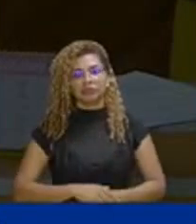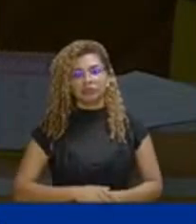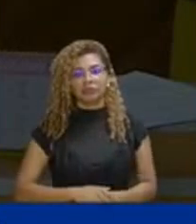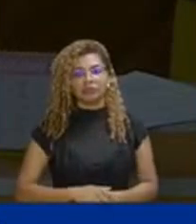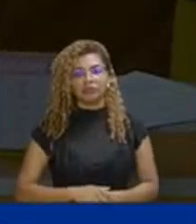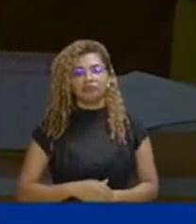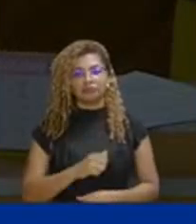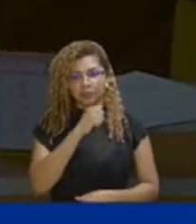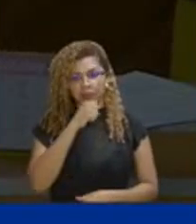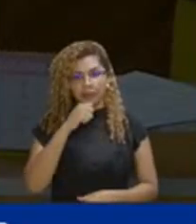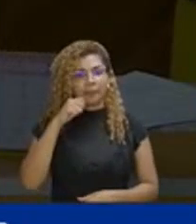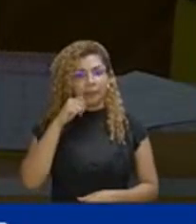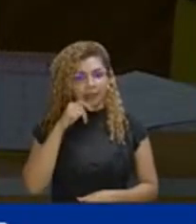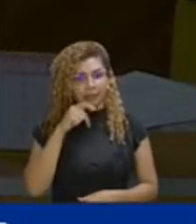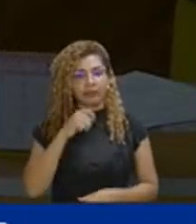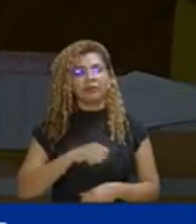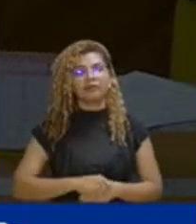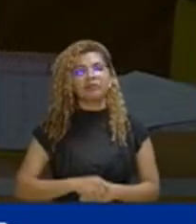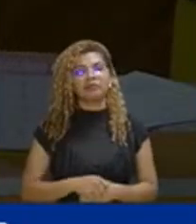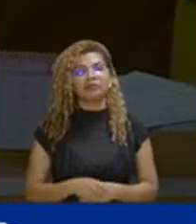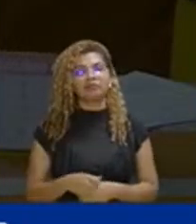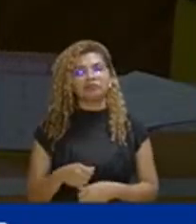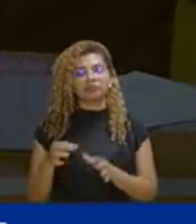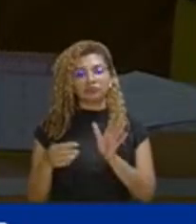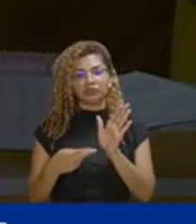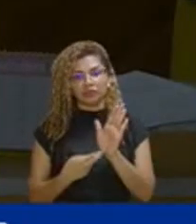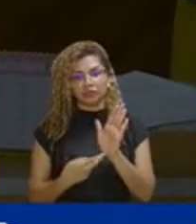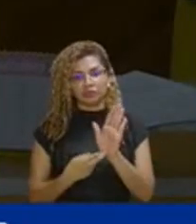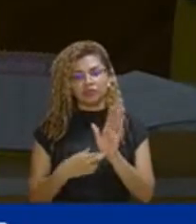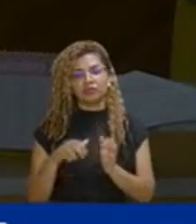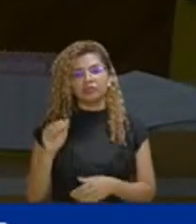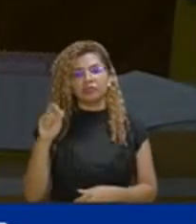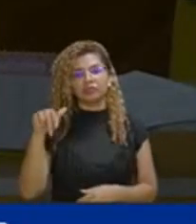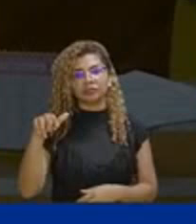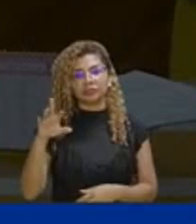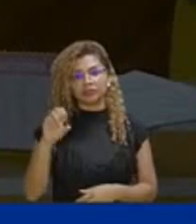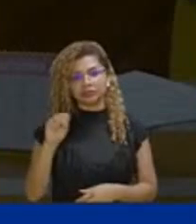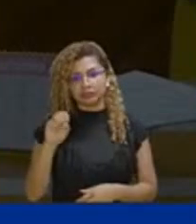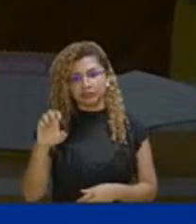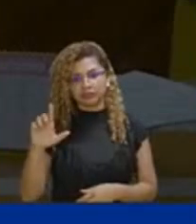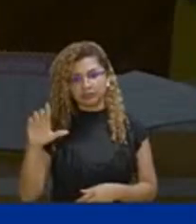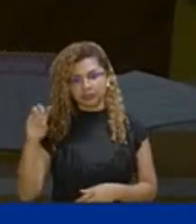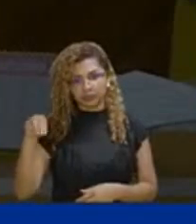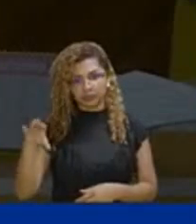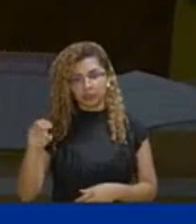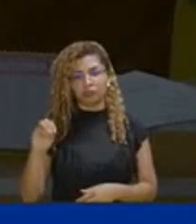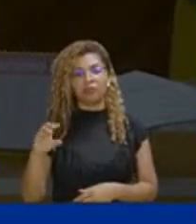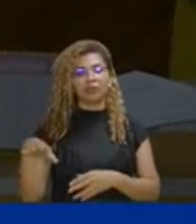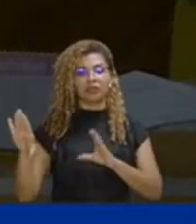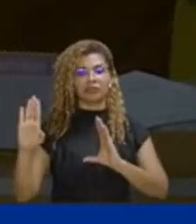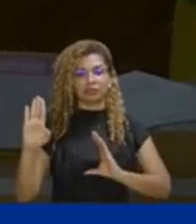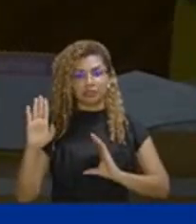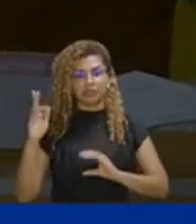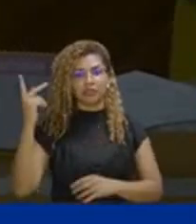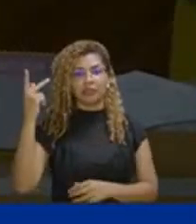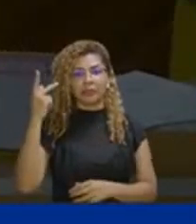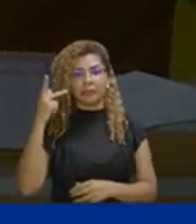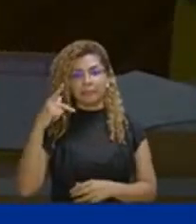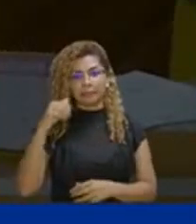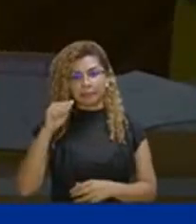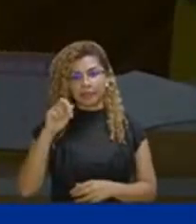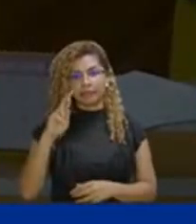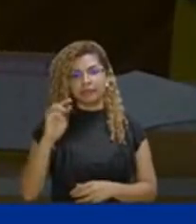0600-478-2024, origem Macapá, relator juiz Anselmo Gonçalves, recorrente Patrícia Lima Ferraz